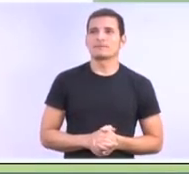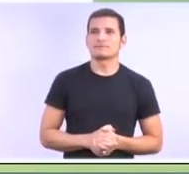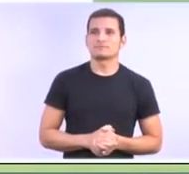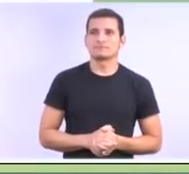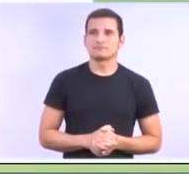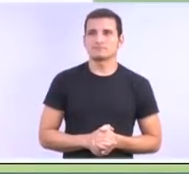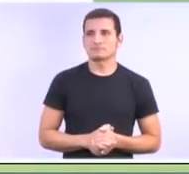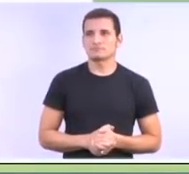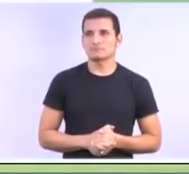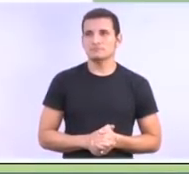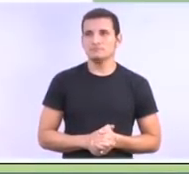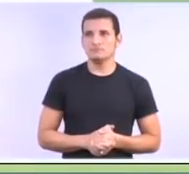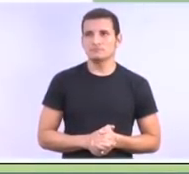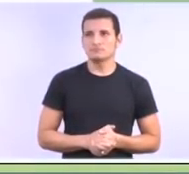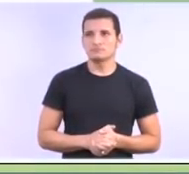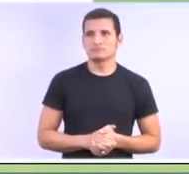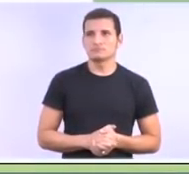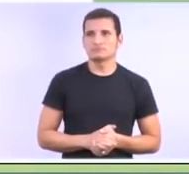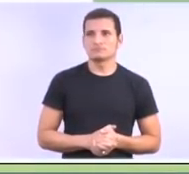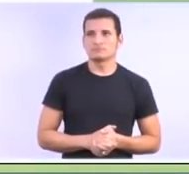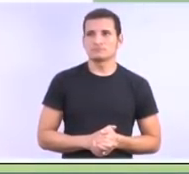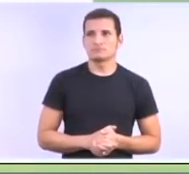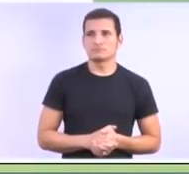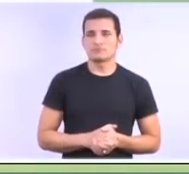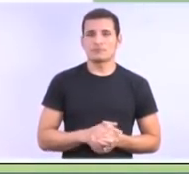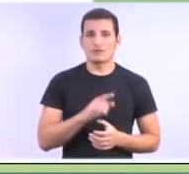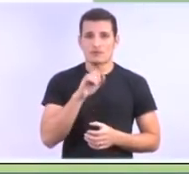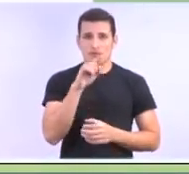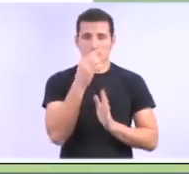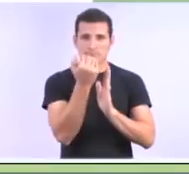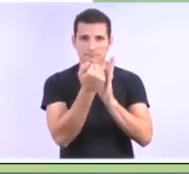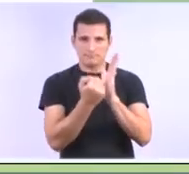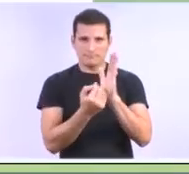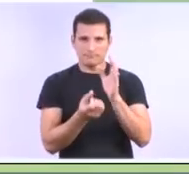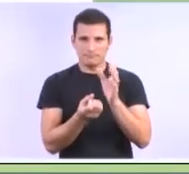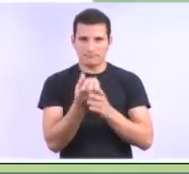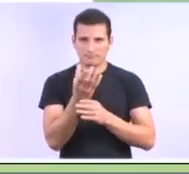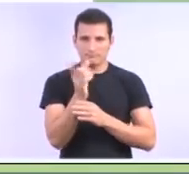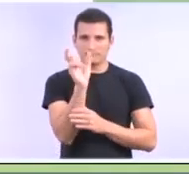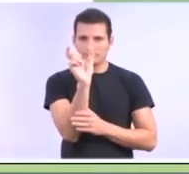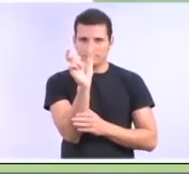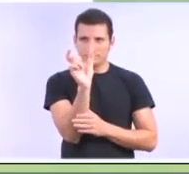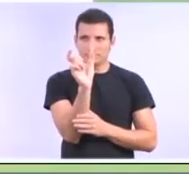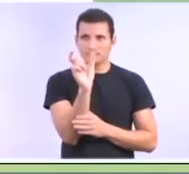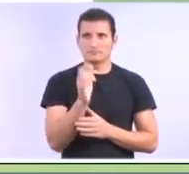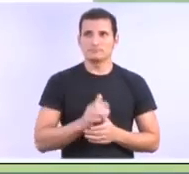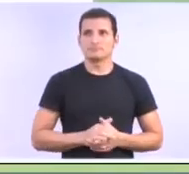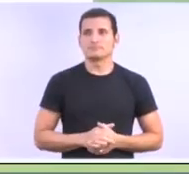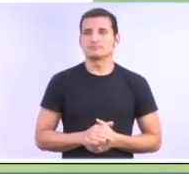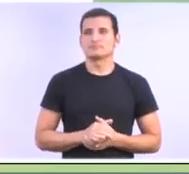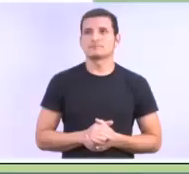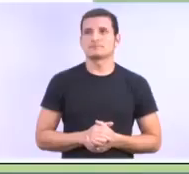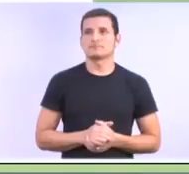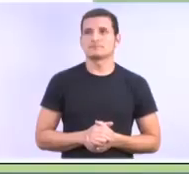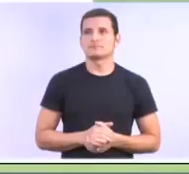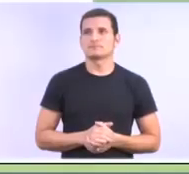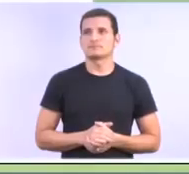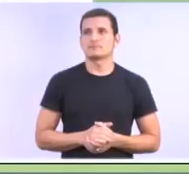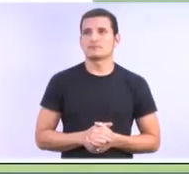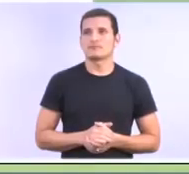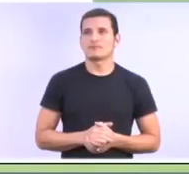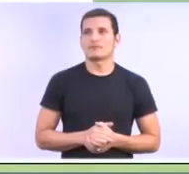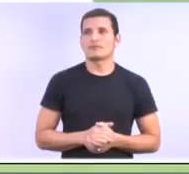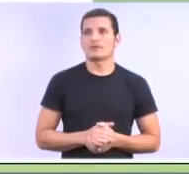Eu vou criar aqui um programa, né? O Public Static Void Main, que a gente já criou bastante, né, nas